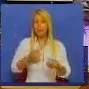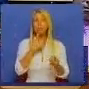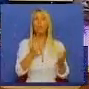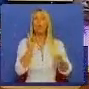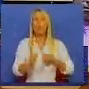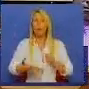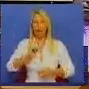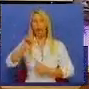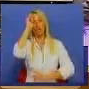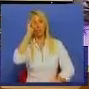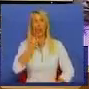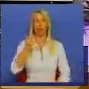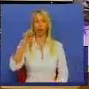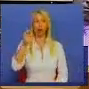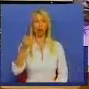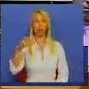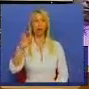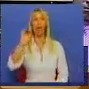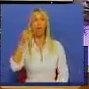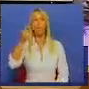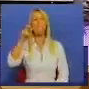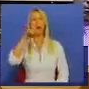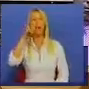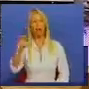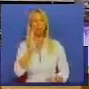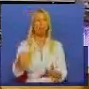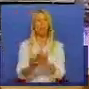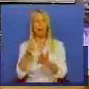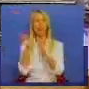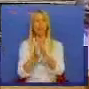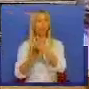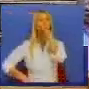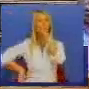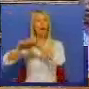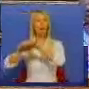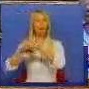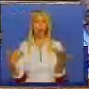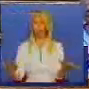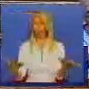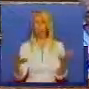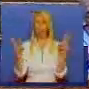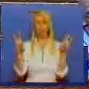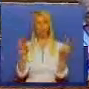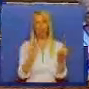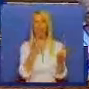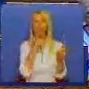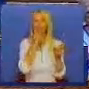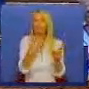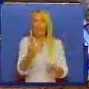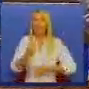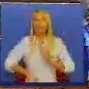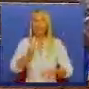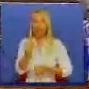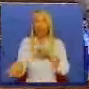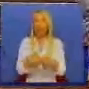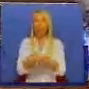o diospiro ou a baga do sabugueiro, tem uma pontuação máxima. E isso diz tudo sobre a política agrícola do Sr. Ministro da